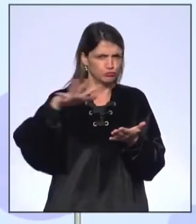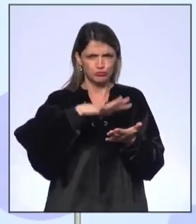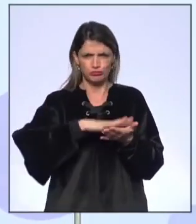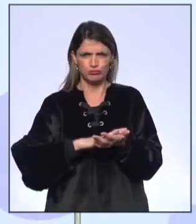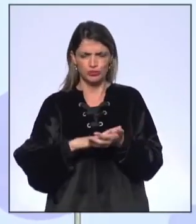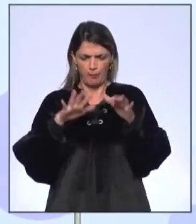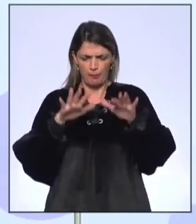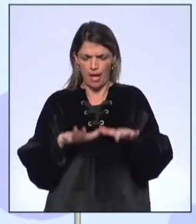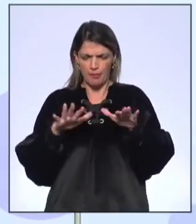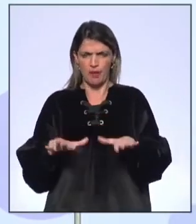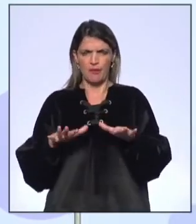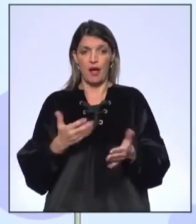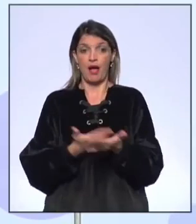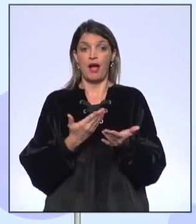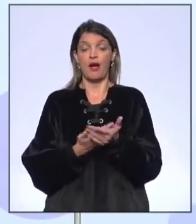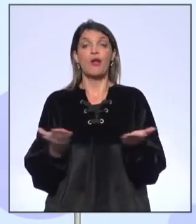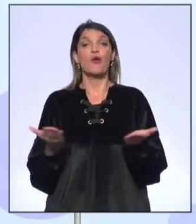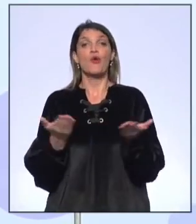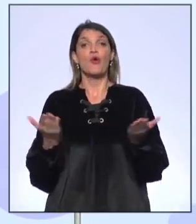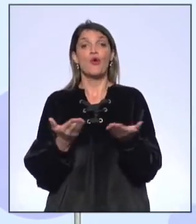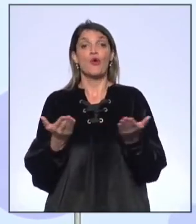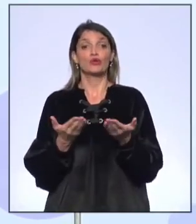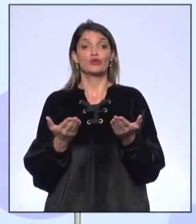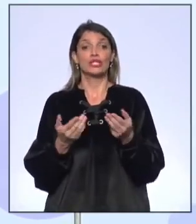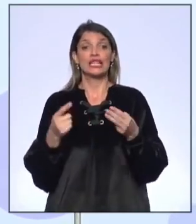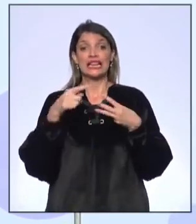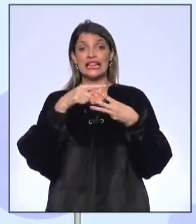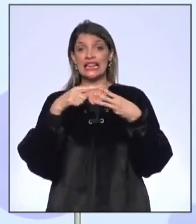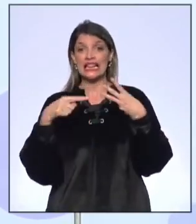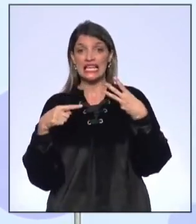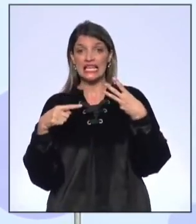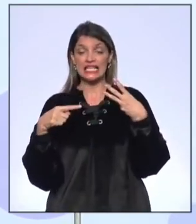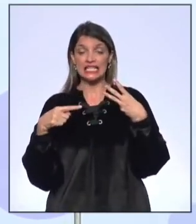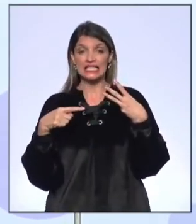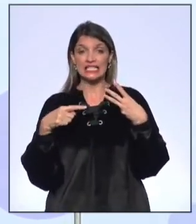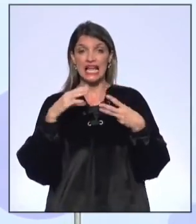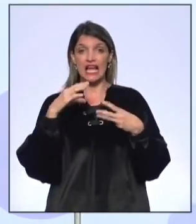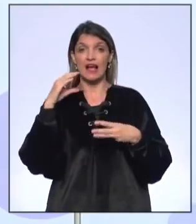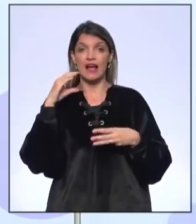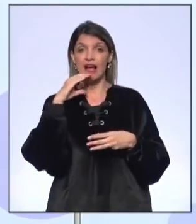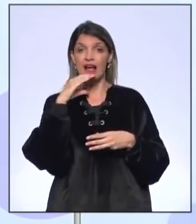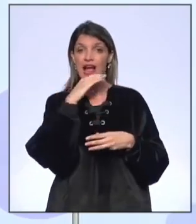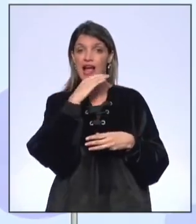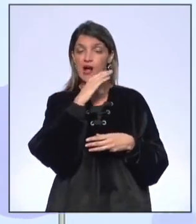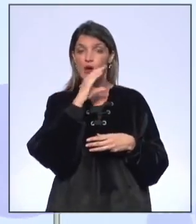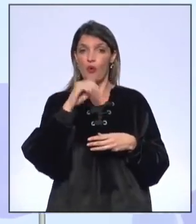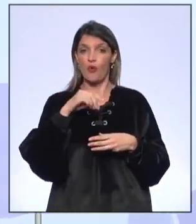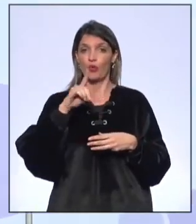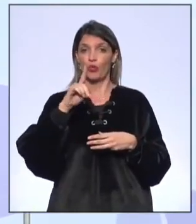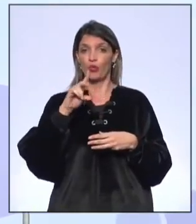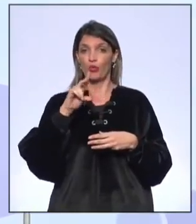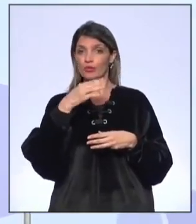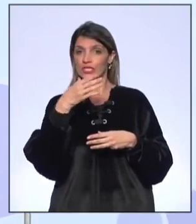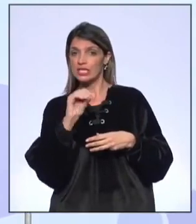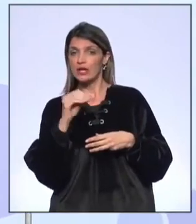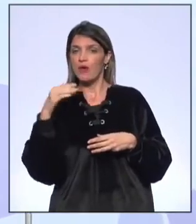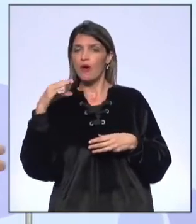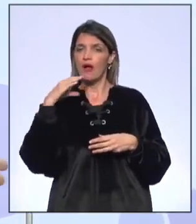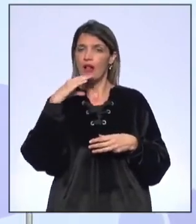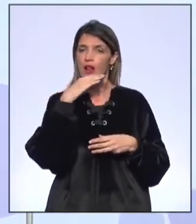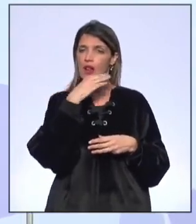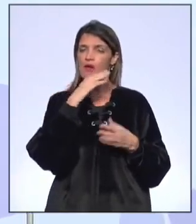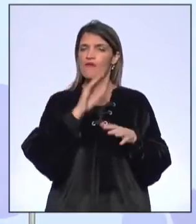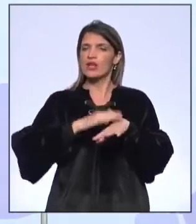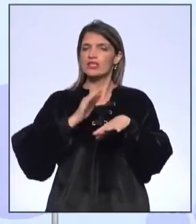tudo certinho. Aula de hoje, aula 3, condução de calor, certo? Hoje vamos fazer também um experimento aí com